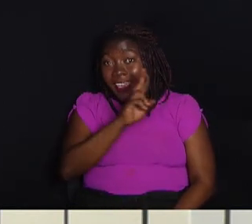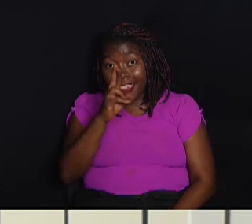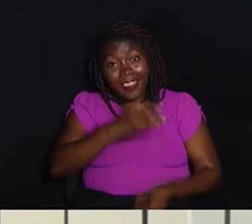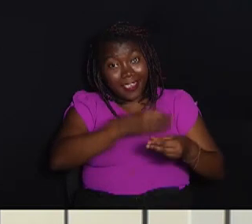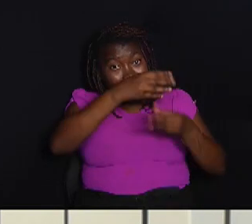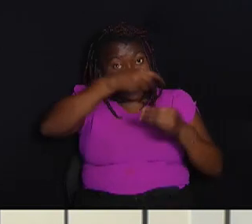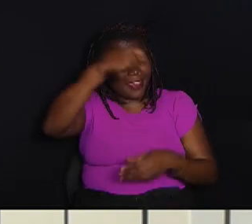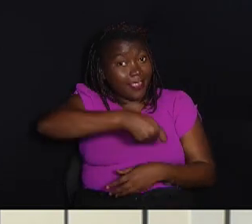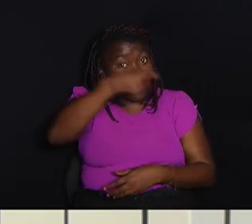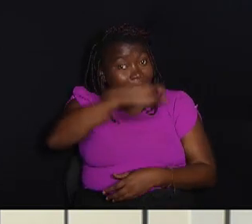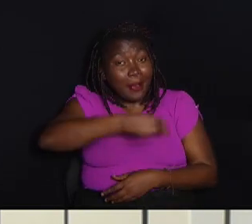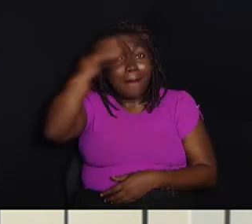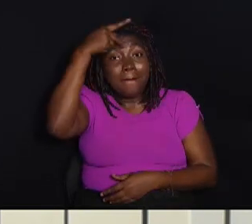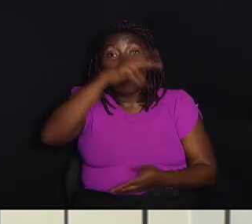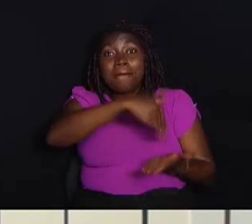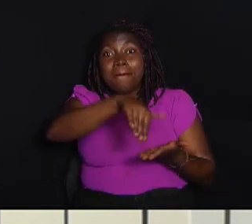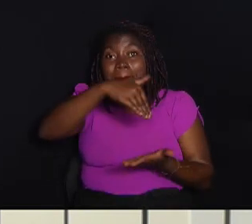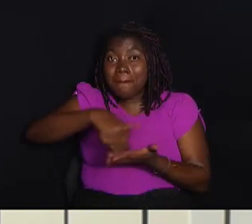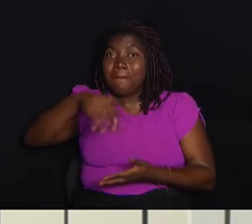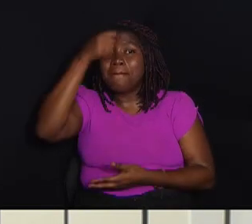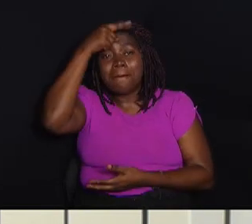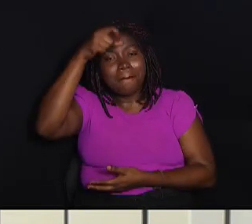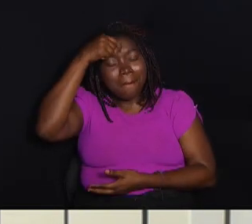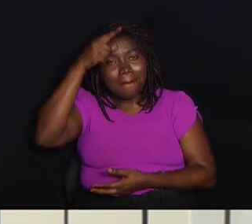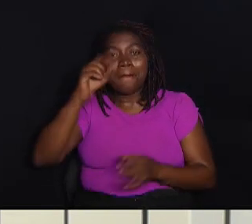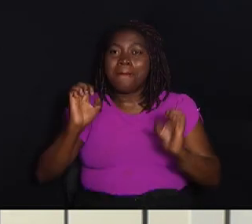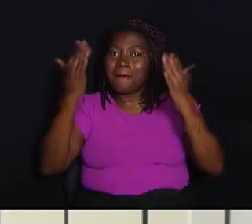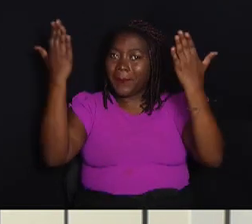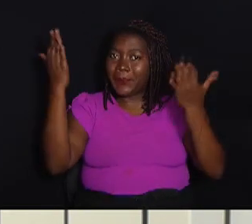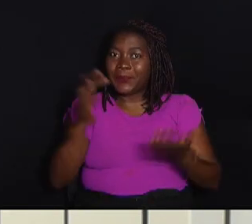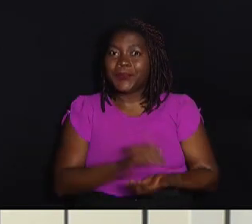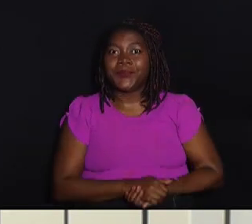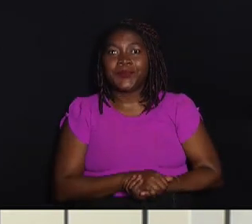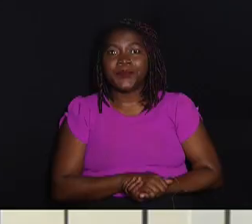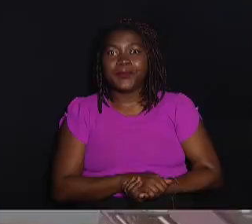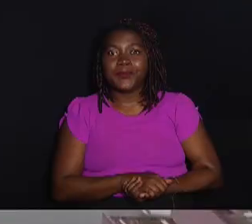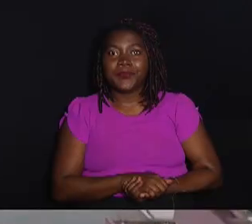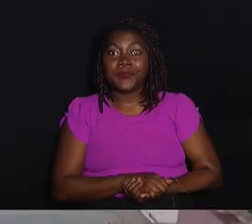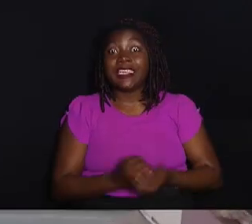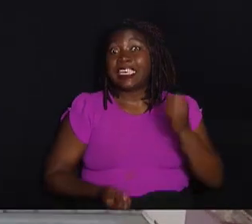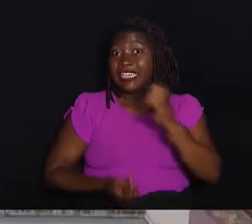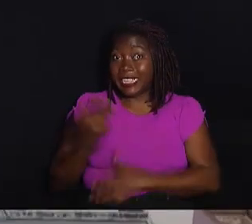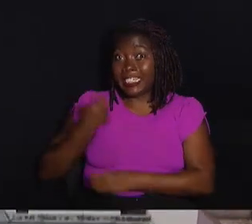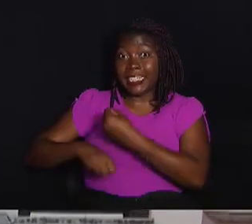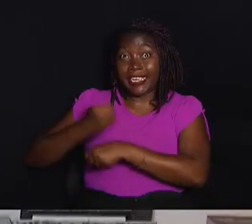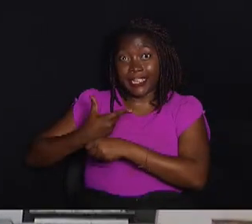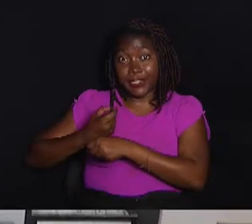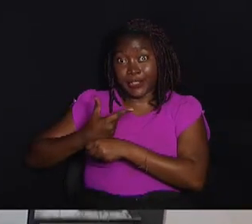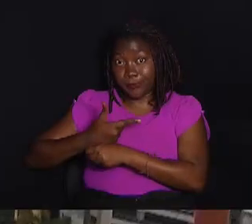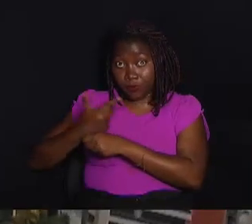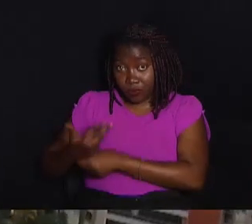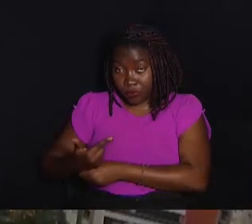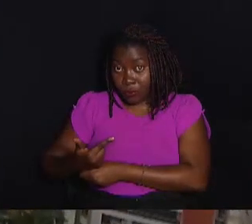impositivas para a secretaria de cultura e eventos criadas em 2022 e utilizadas